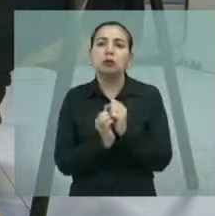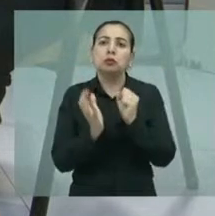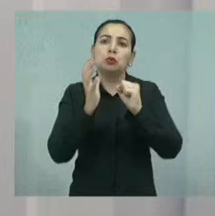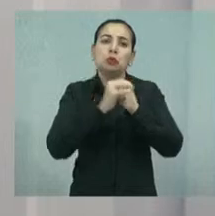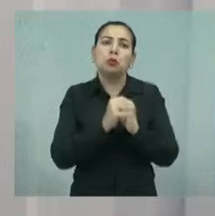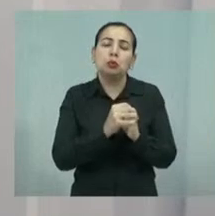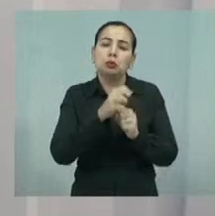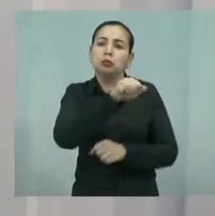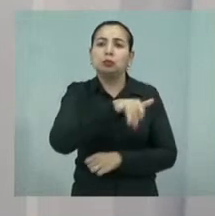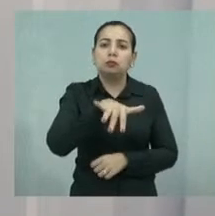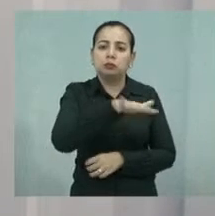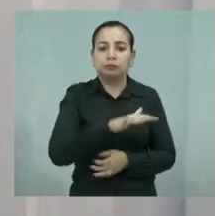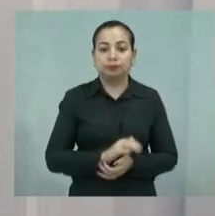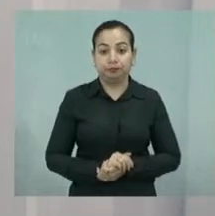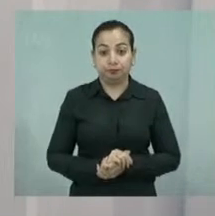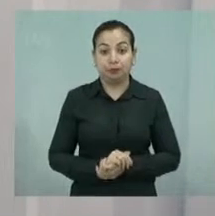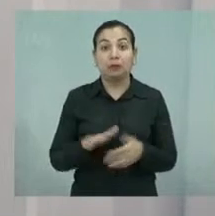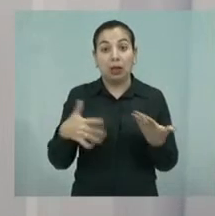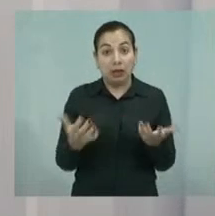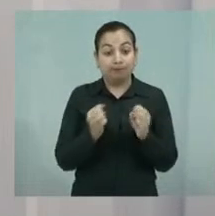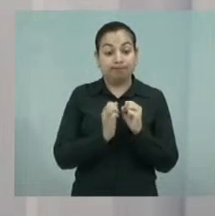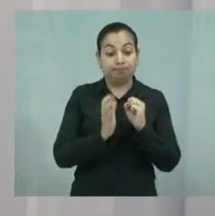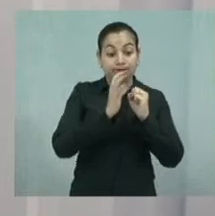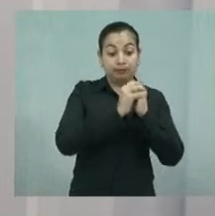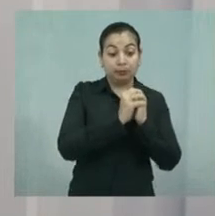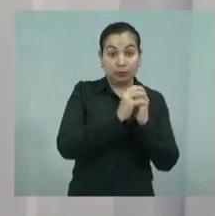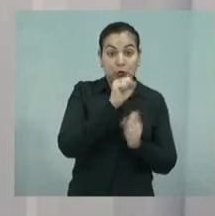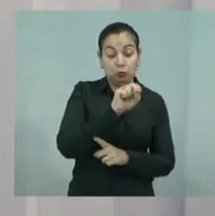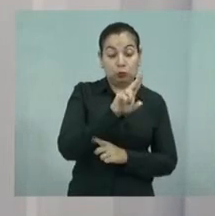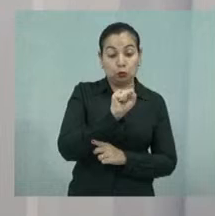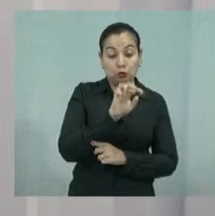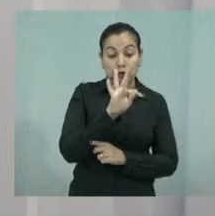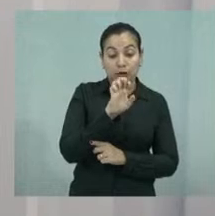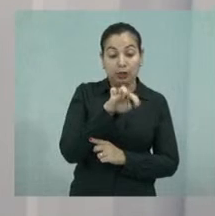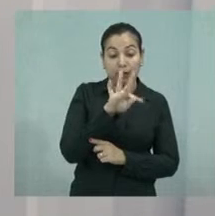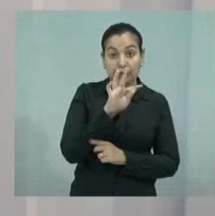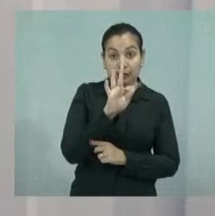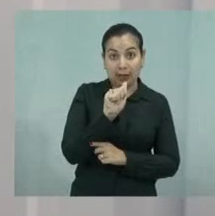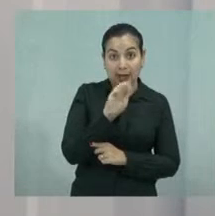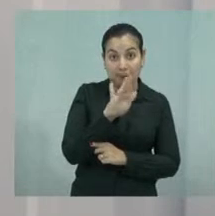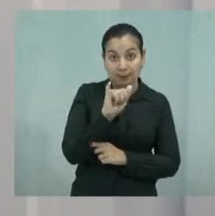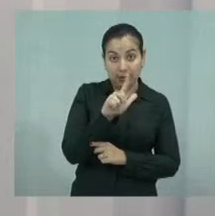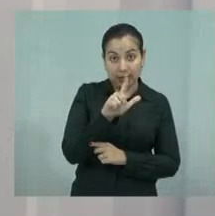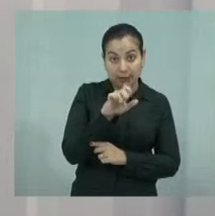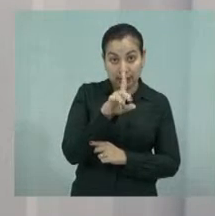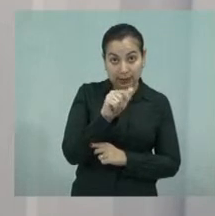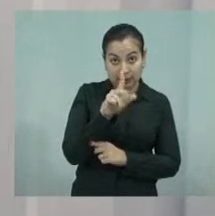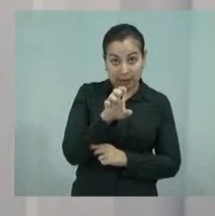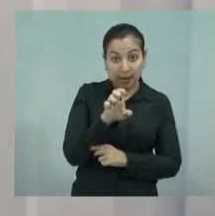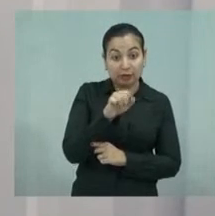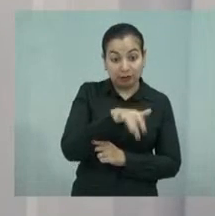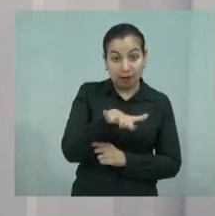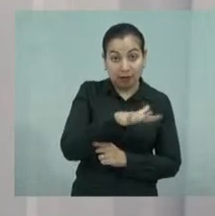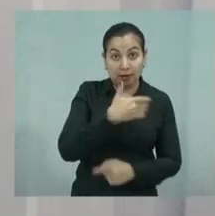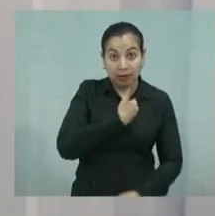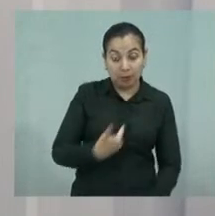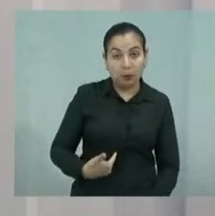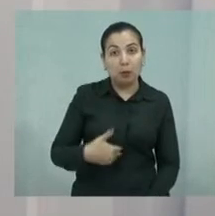Essa sustentabilidade, o tema sustentabilidade é outro tema interessante, sustentabilidade na gestão pública,